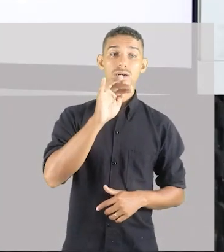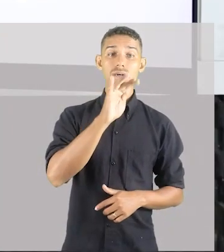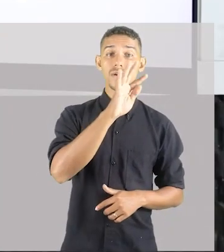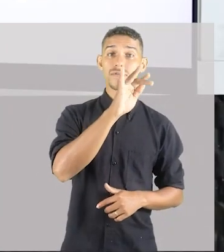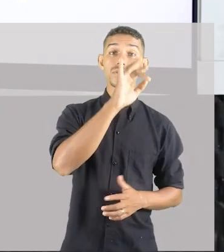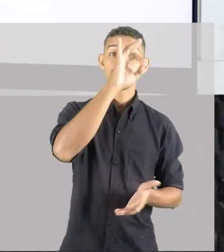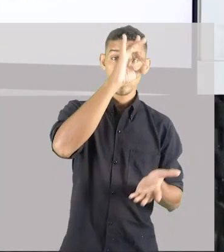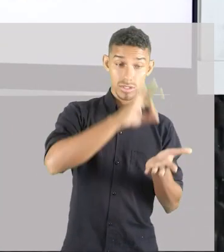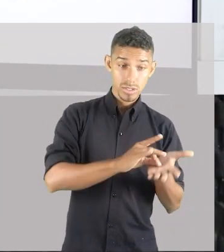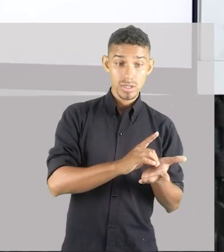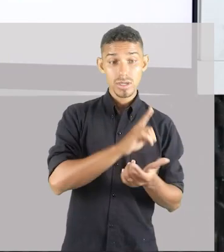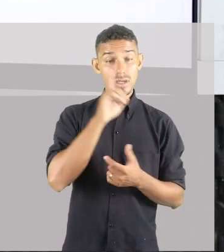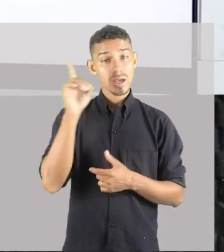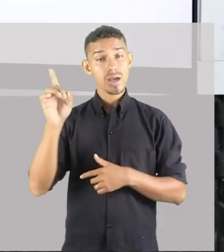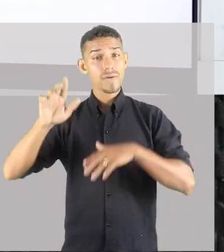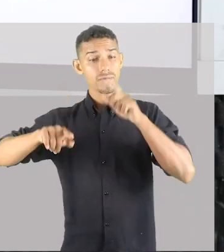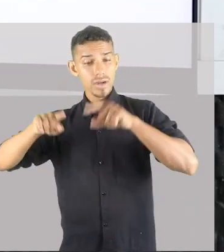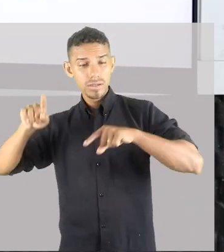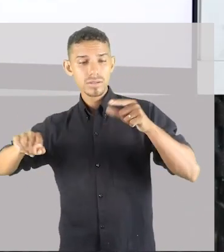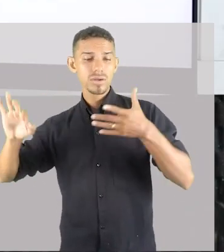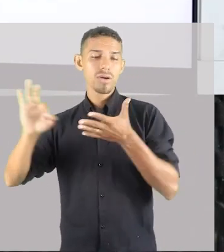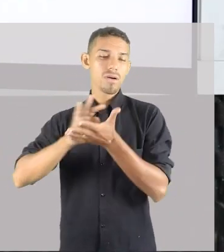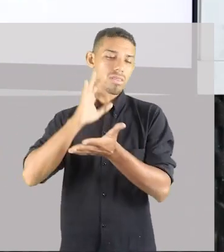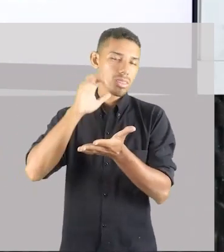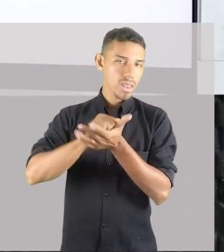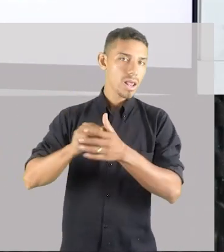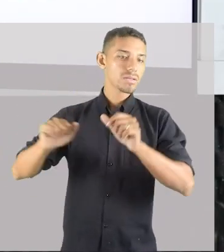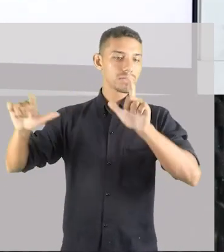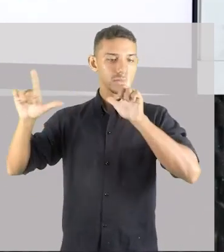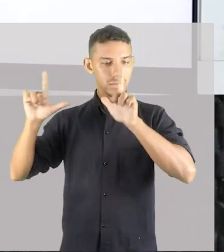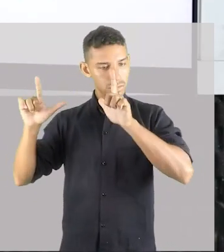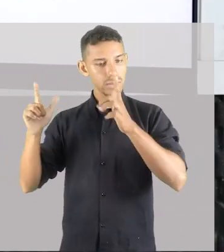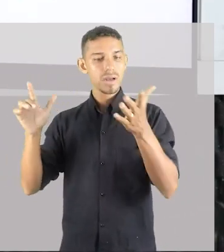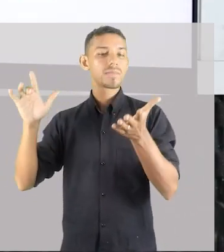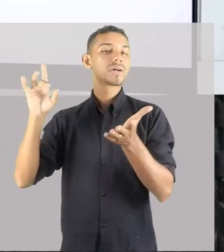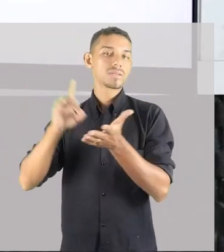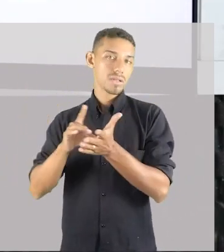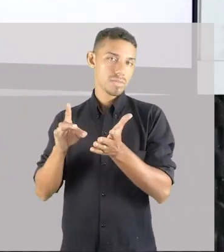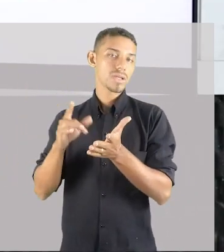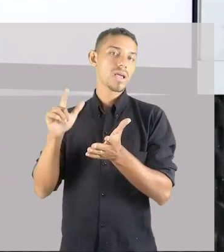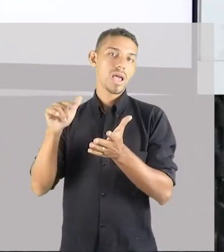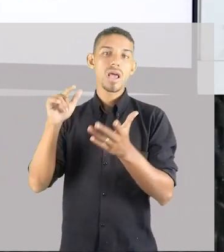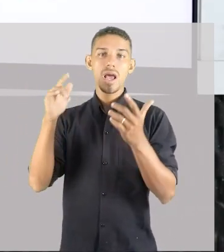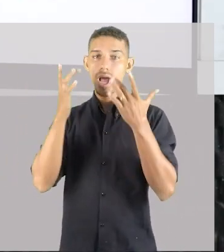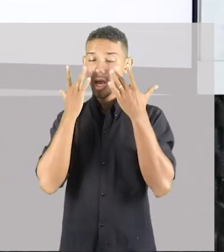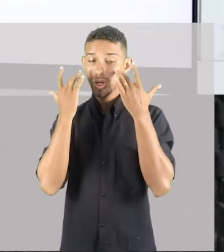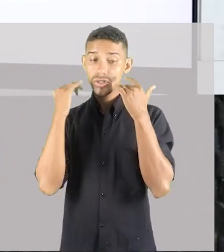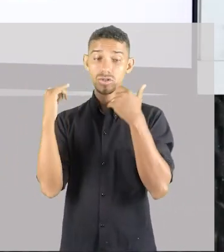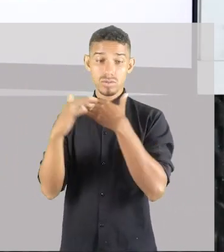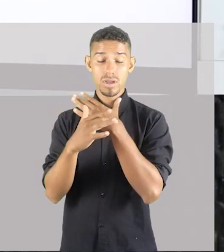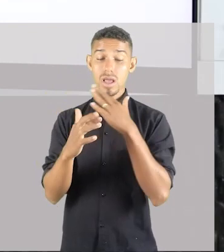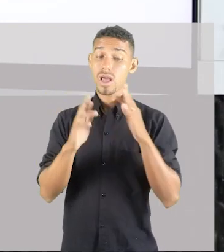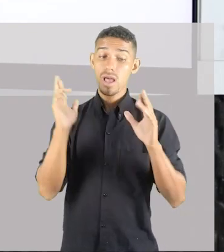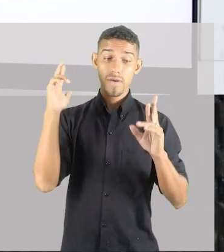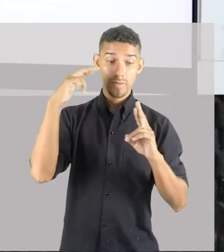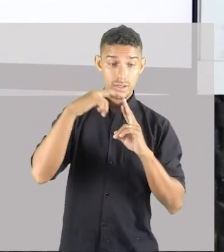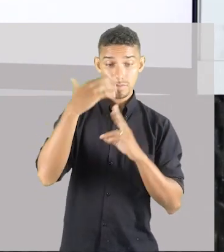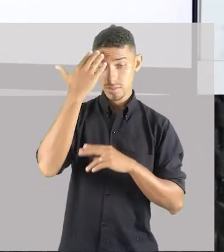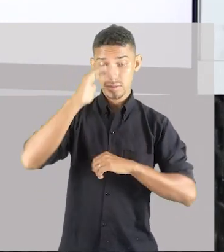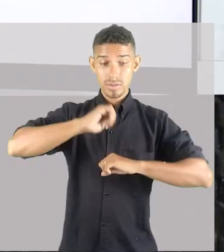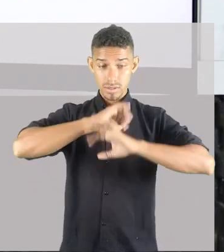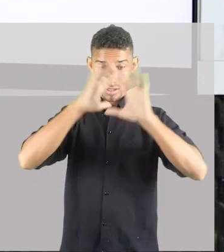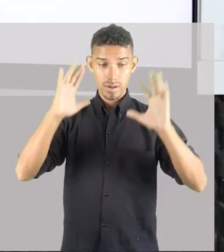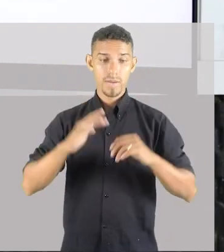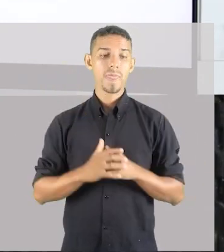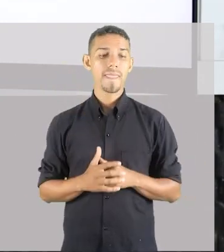variação com contratos com locais painéis murais Mas não deixa de ser arte urbana deixar claro são só referências Para se entender